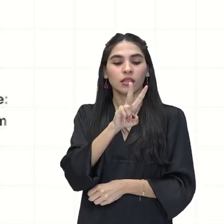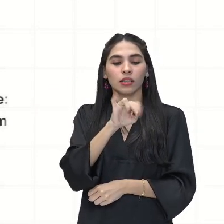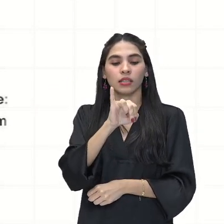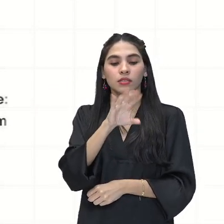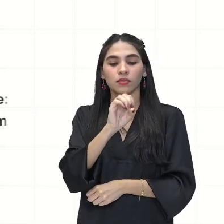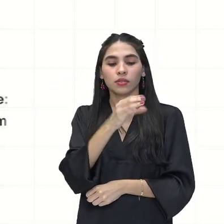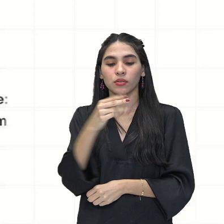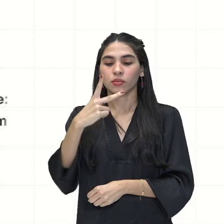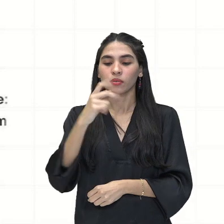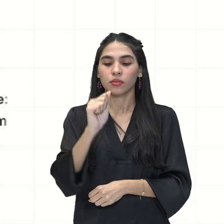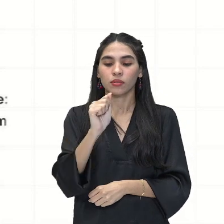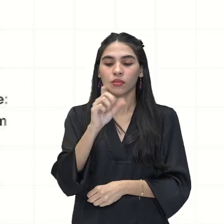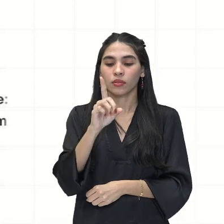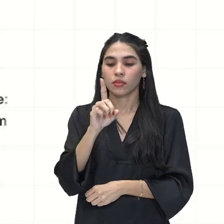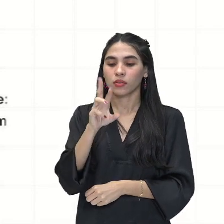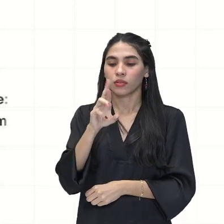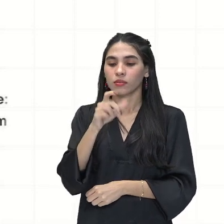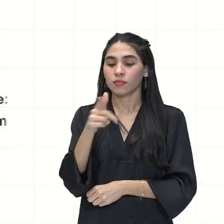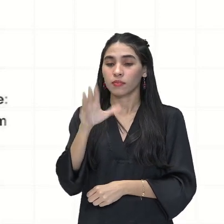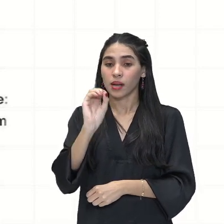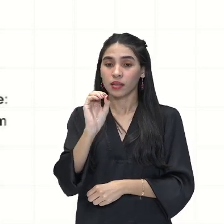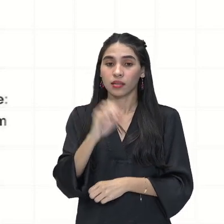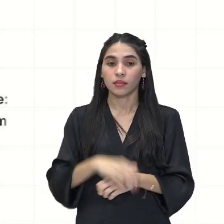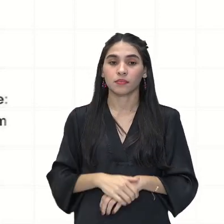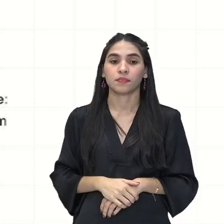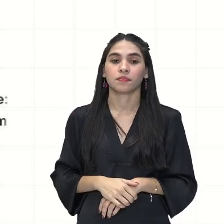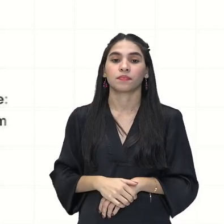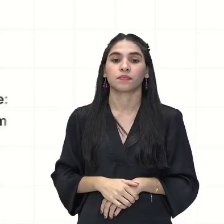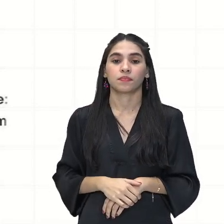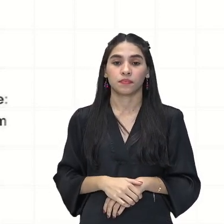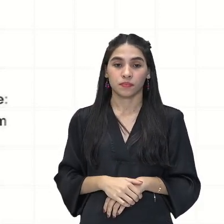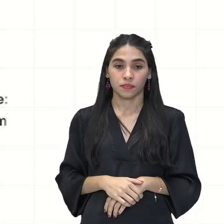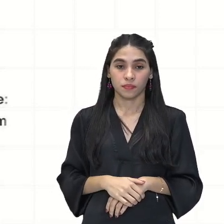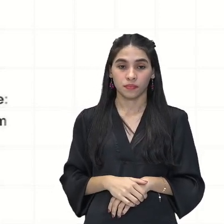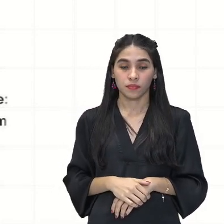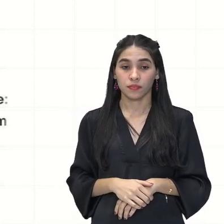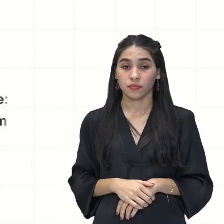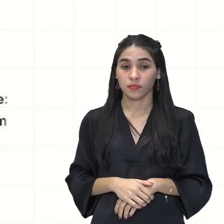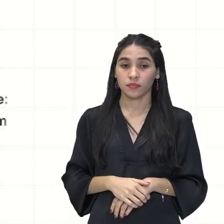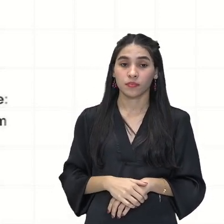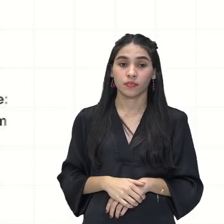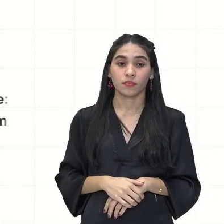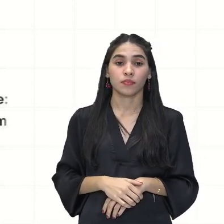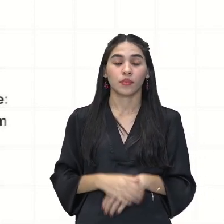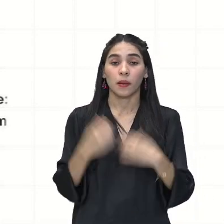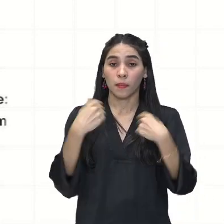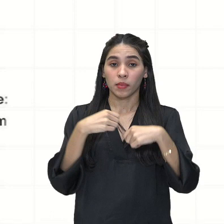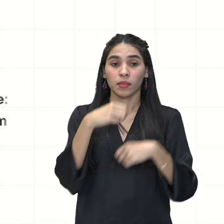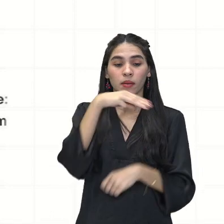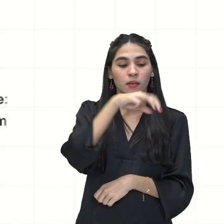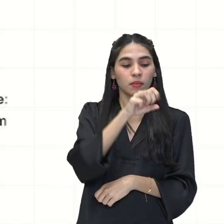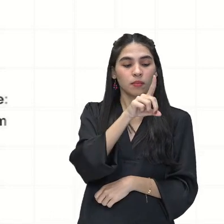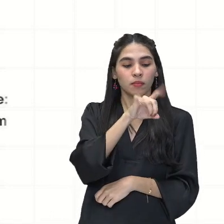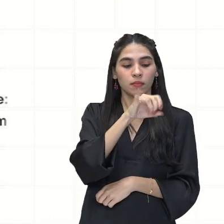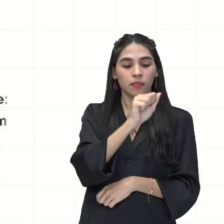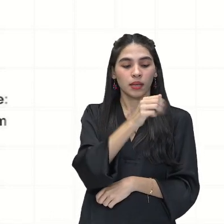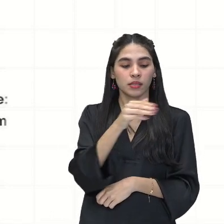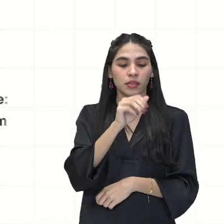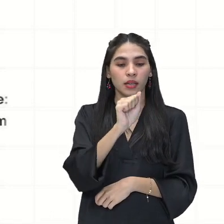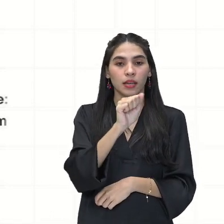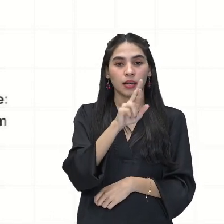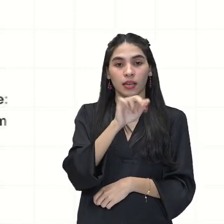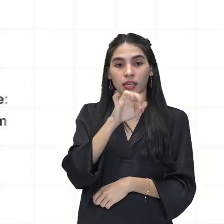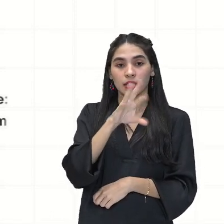Então, o referido valor é apresentado da seguinte forma. Primeiro, olha, média aritmética, mais